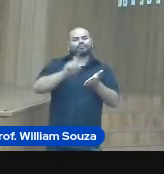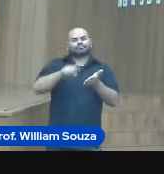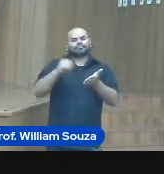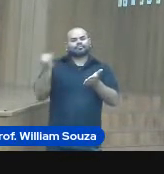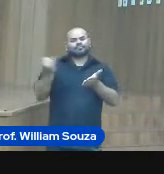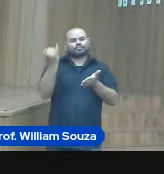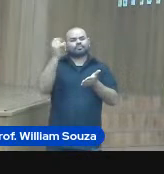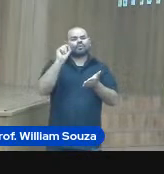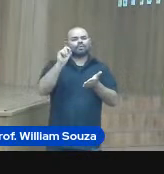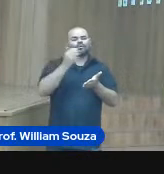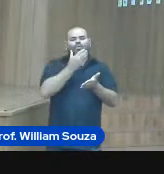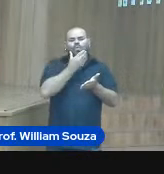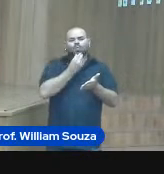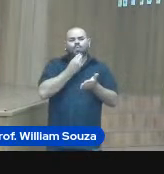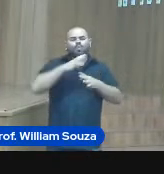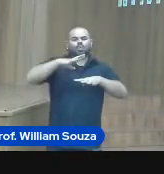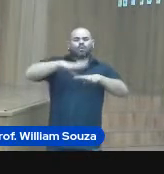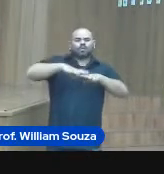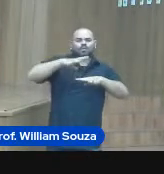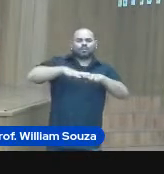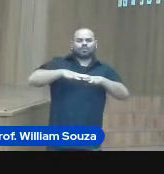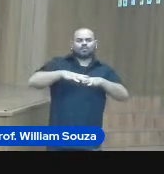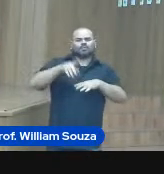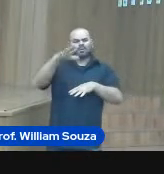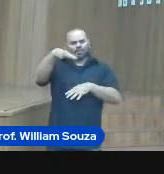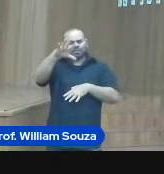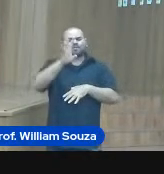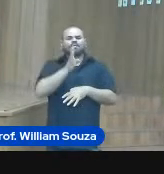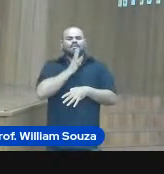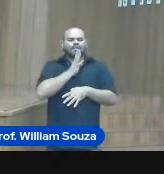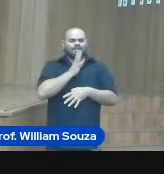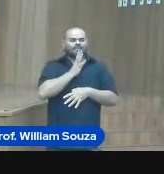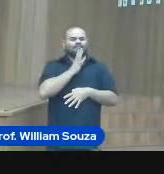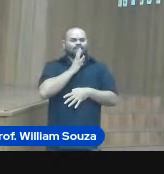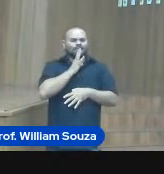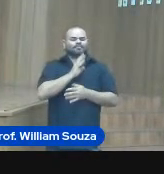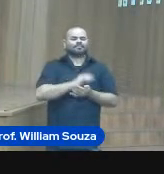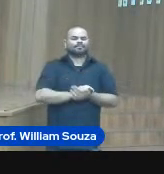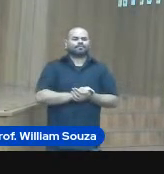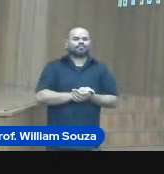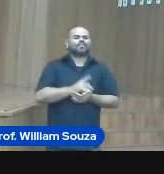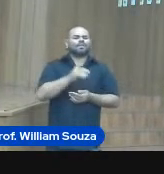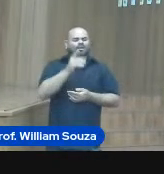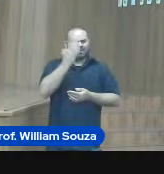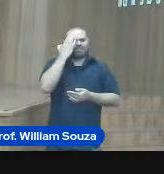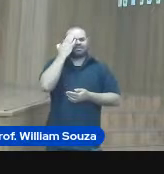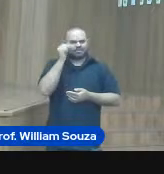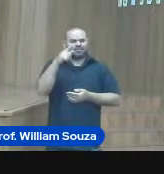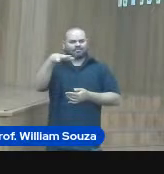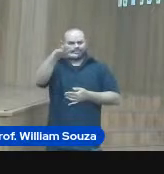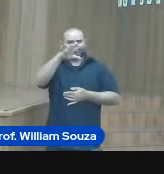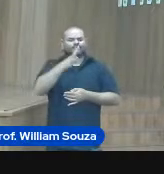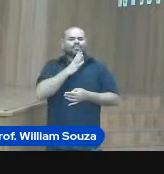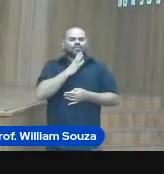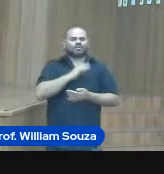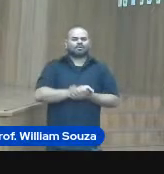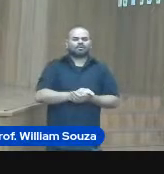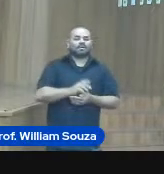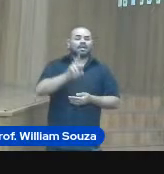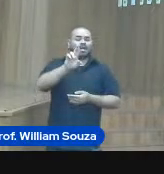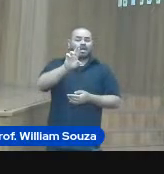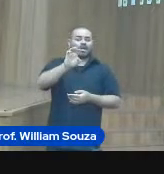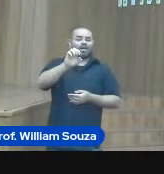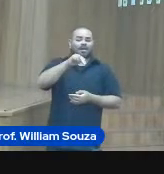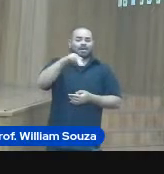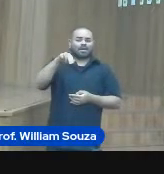por um matemático que vocês conhecem muito bem, já ouviram falar dele com certeza, que é o René Descartes. Né?